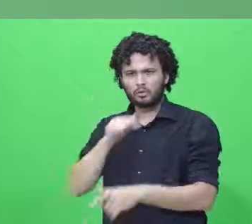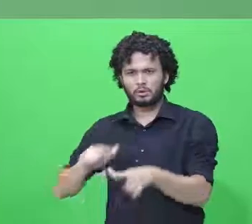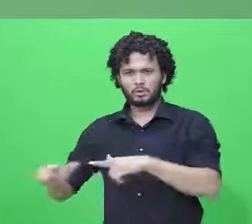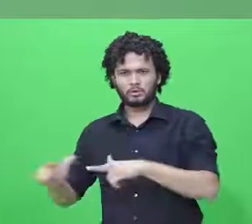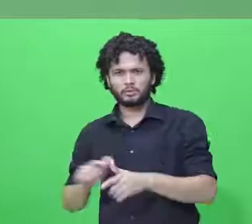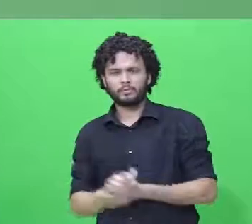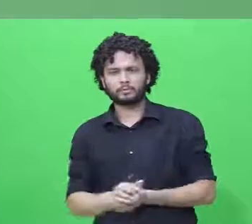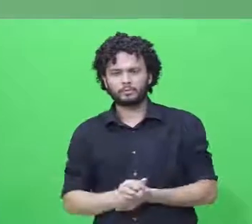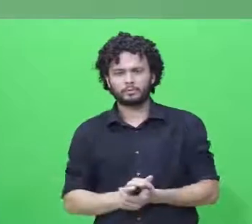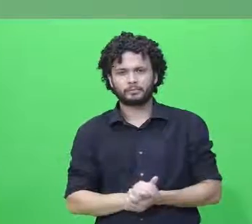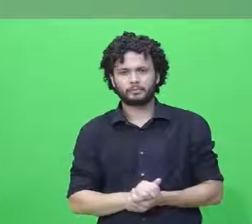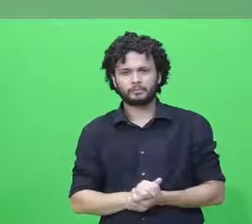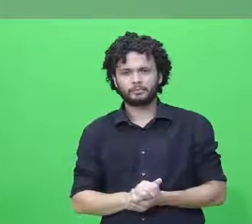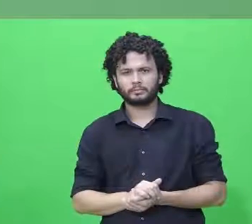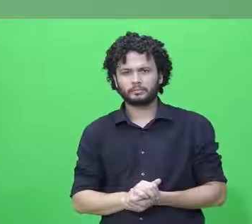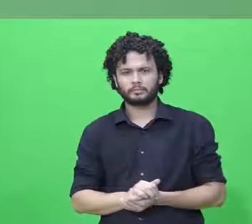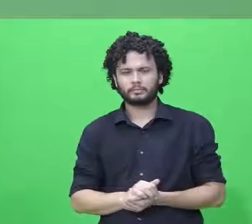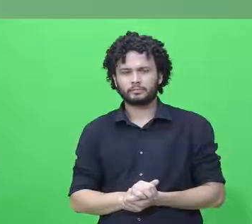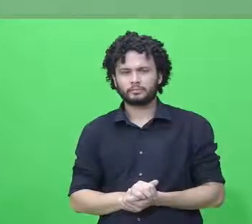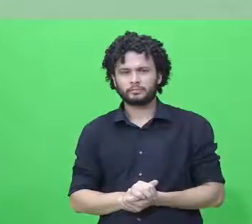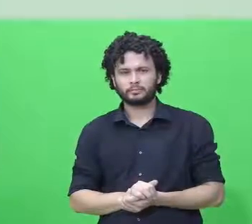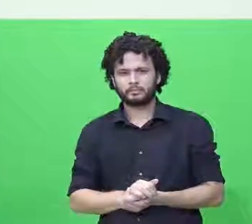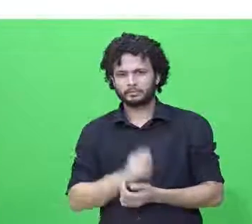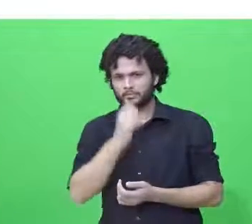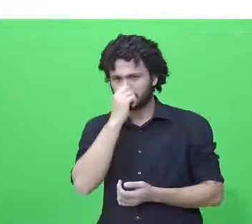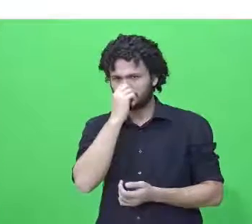voltar. Obrigada.